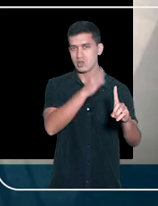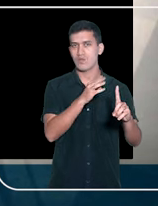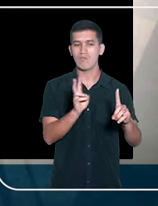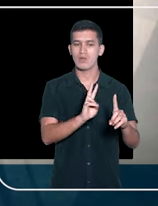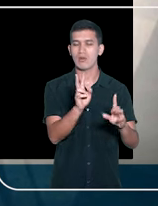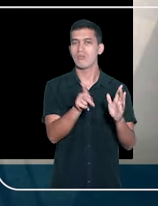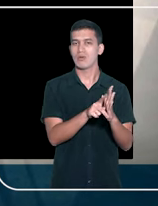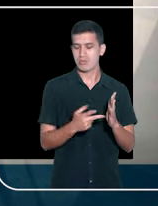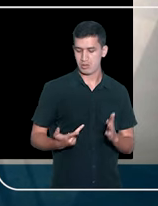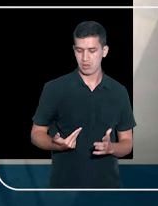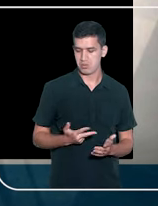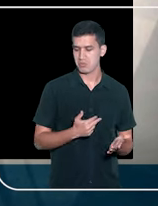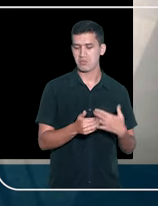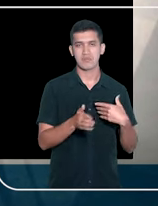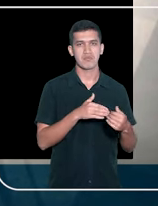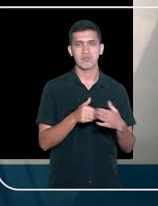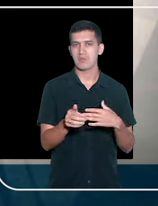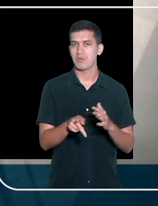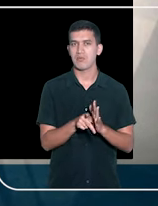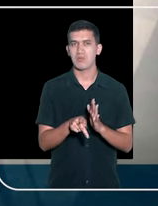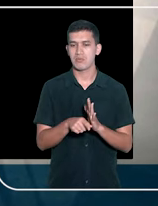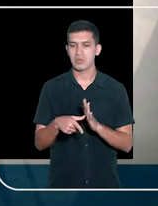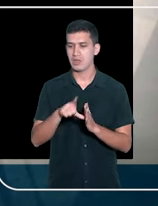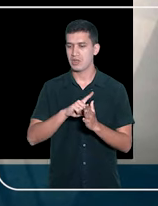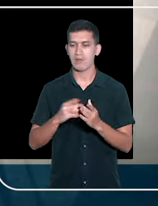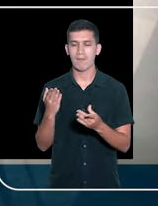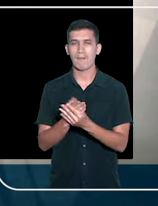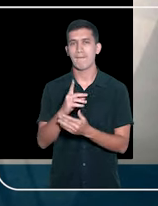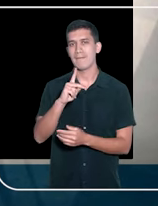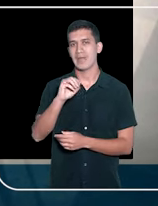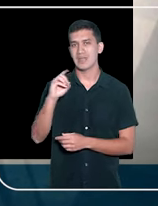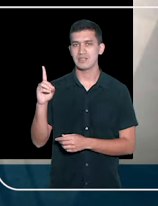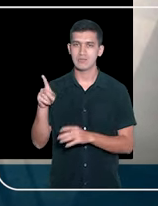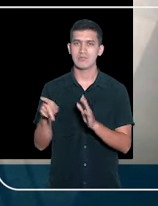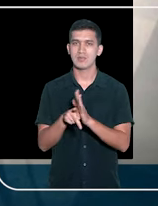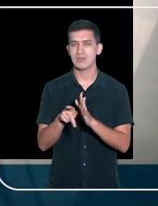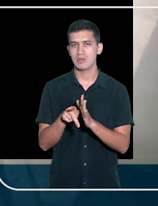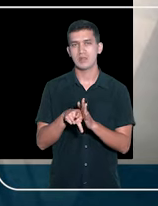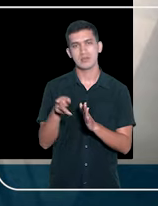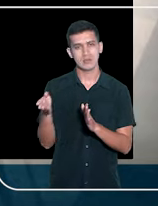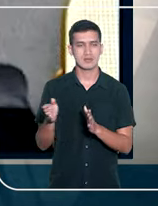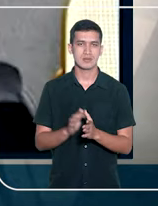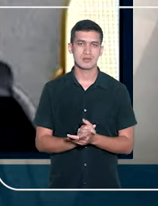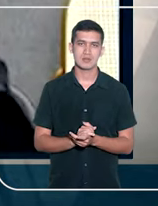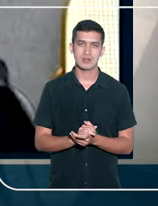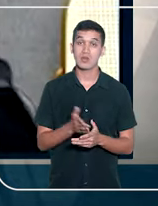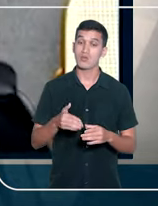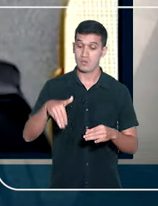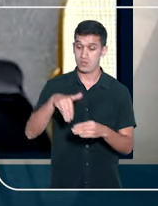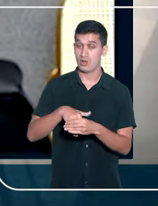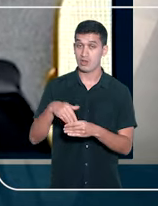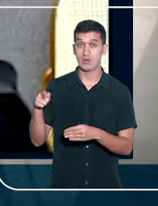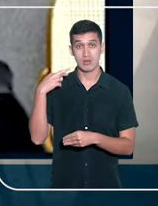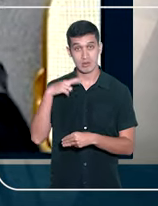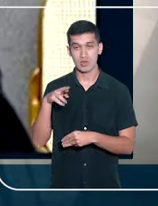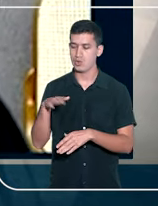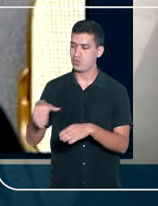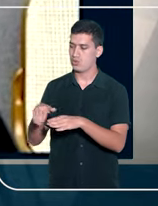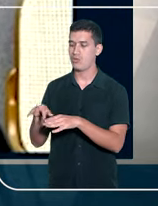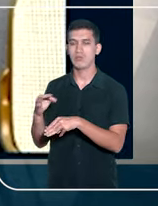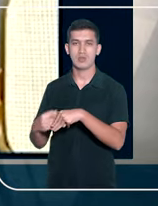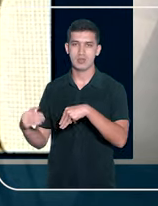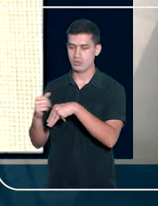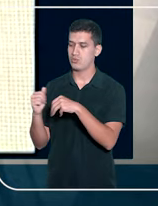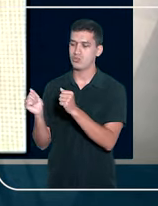valor da cirurgia não dependendo de procedimento administrativo na agência nacional de saúde o voto do relator foi acompanhado